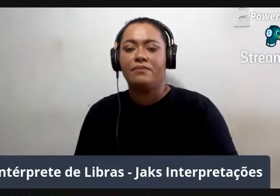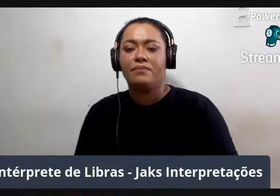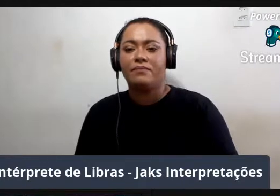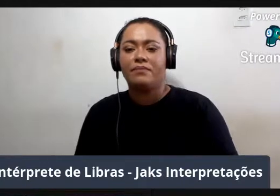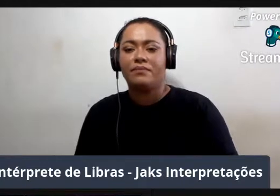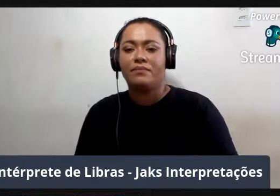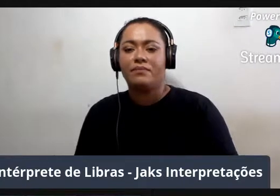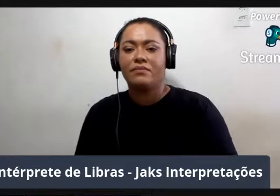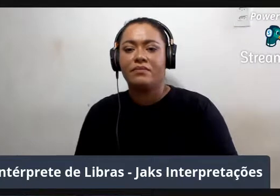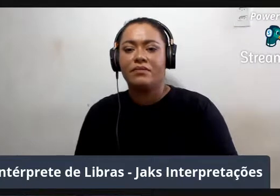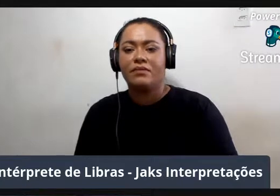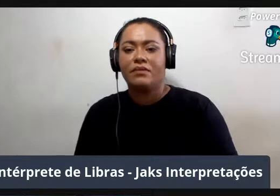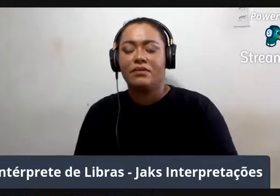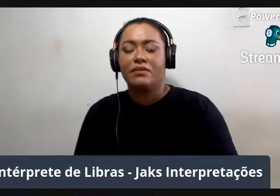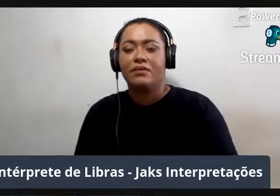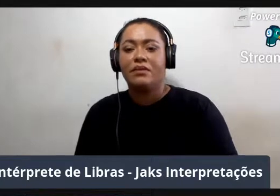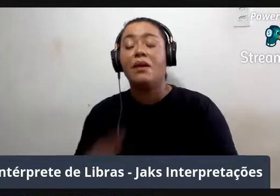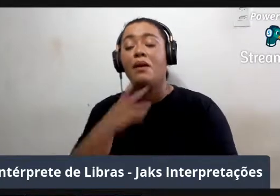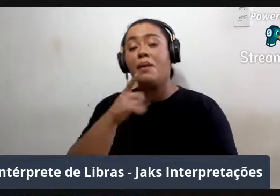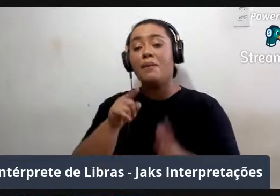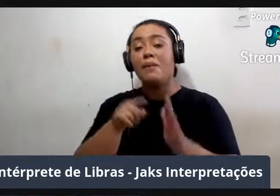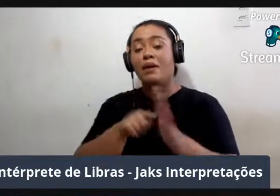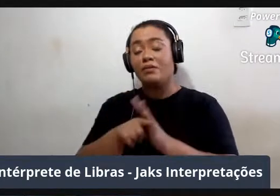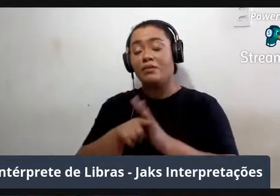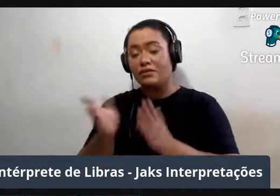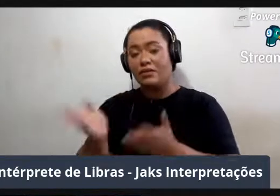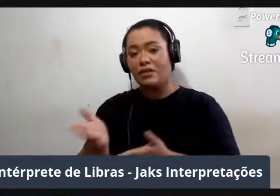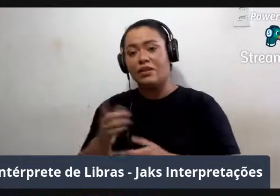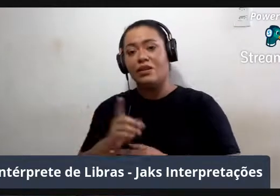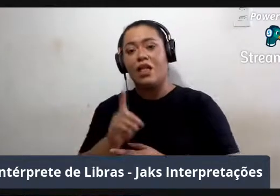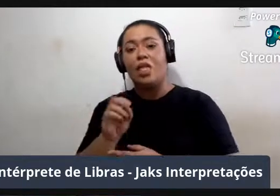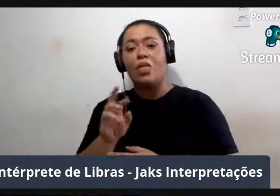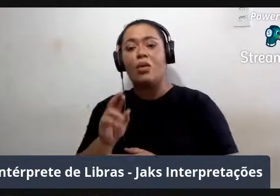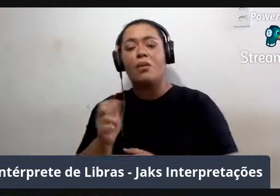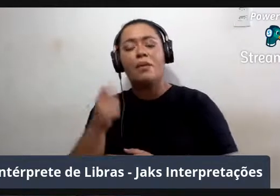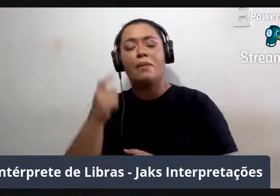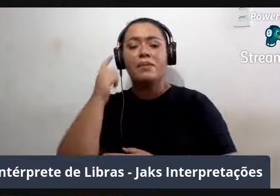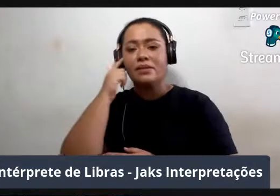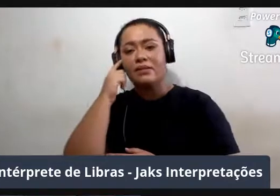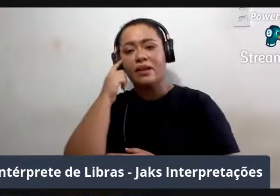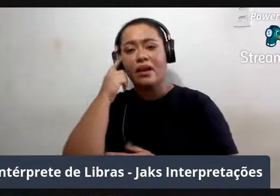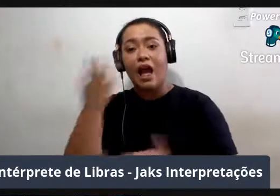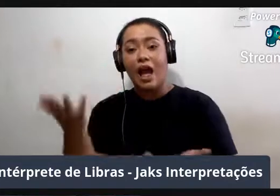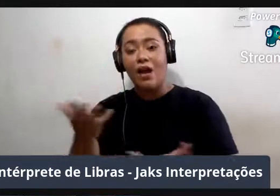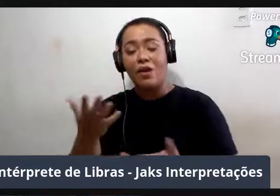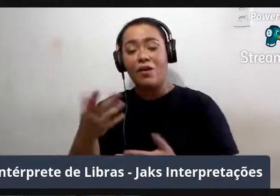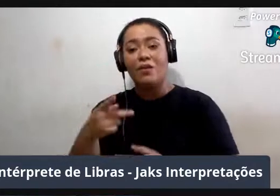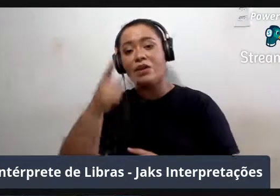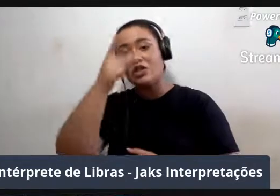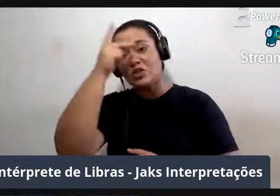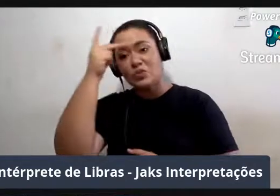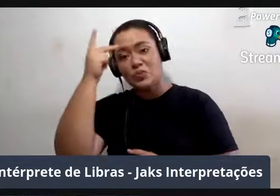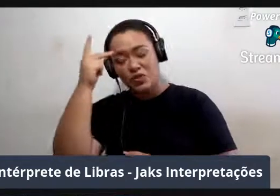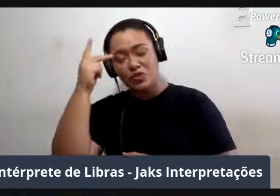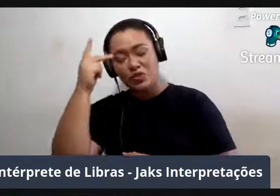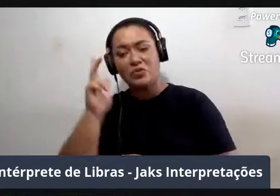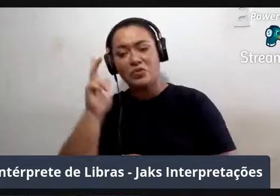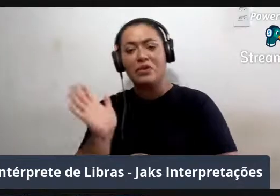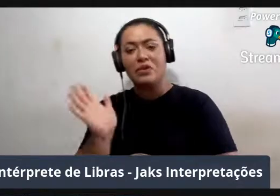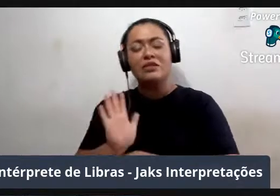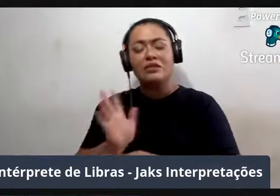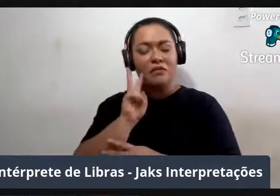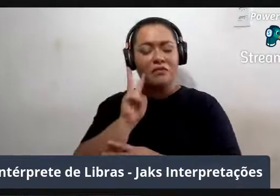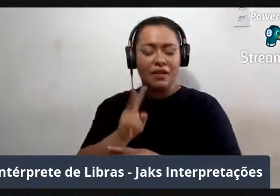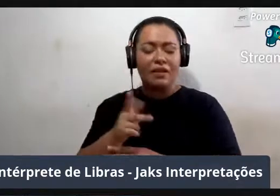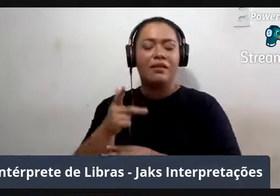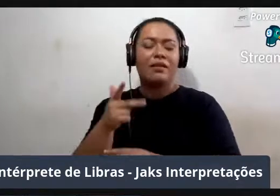Dura, pensando das pessoas que estão assistindo a gente ou que vão assistir depois, que não conhecem